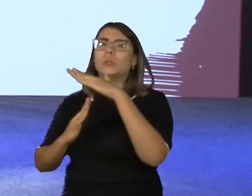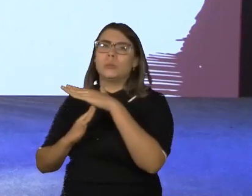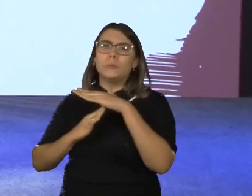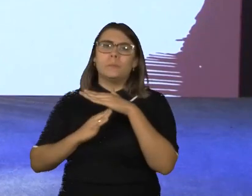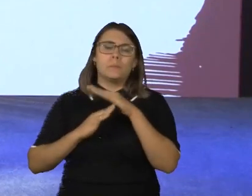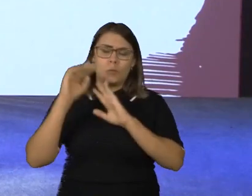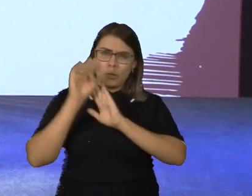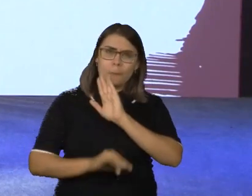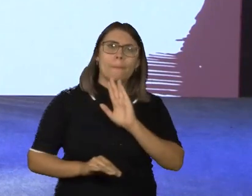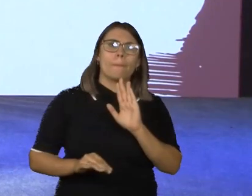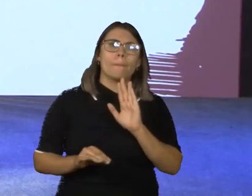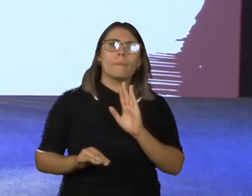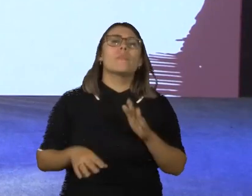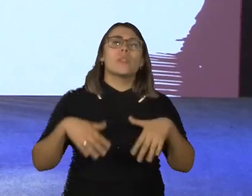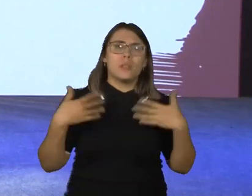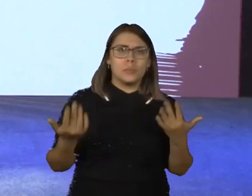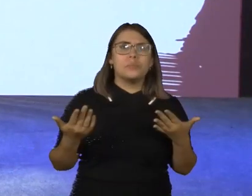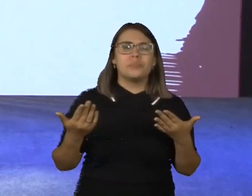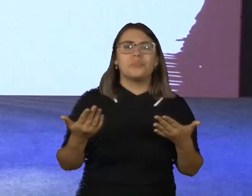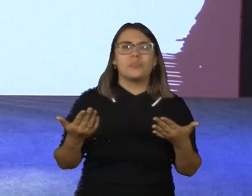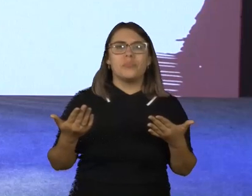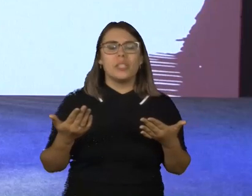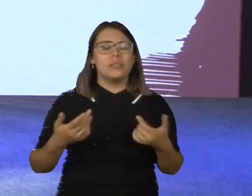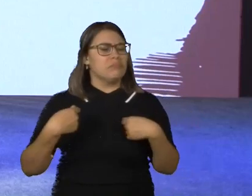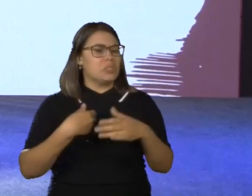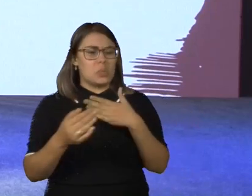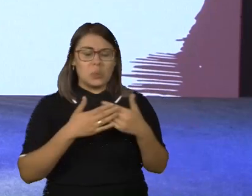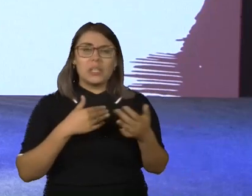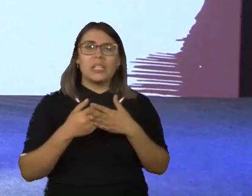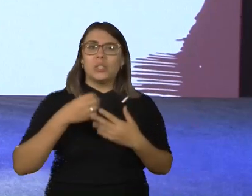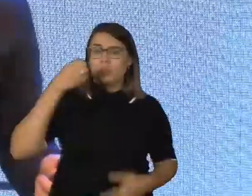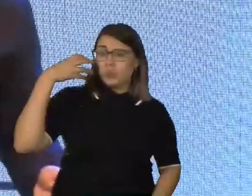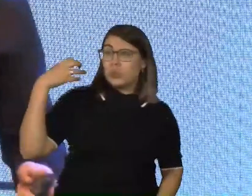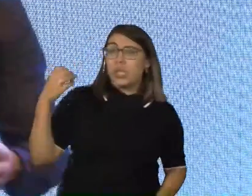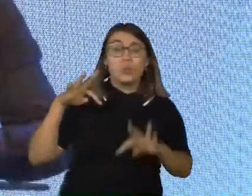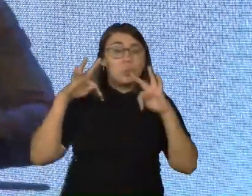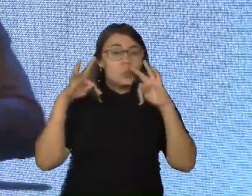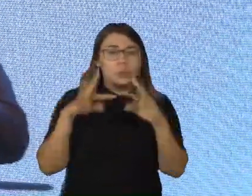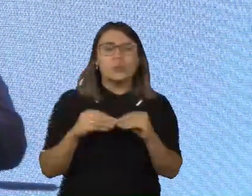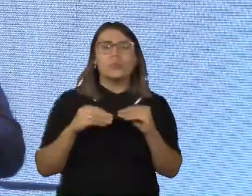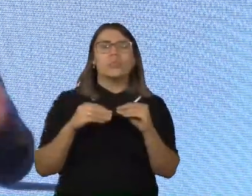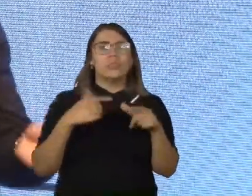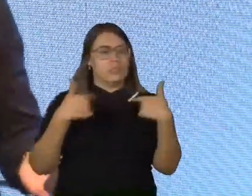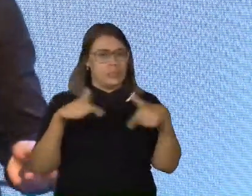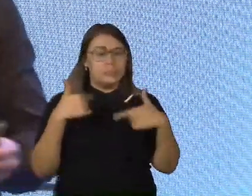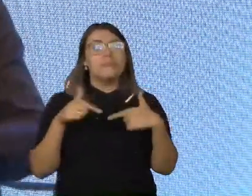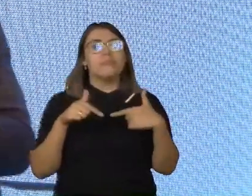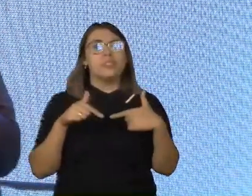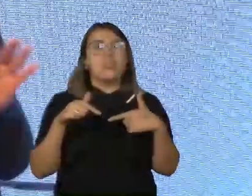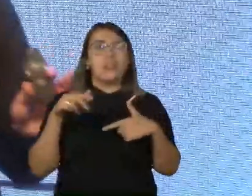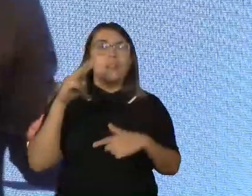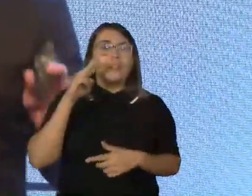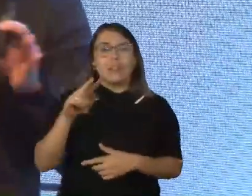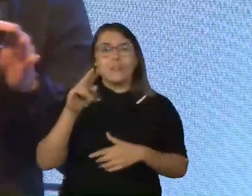inferior. E isso eu digo em carreira de sucesso, nos meios corporativos, no meio de televisivo.